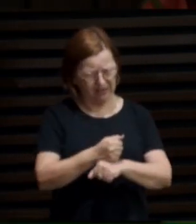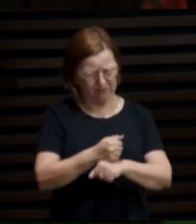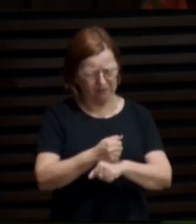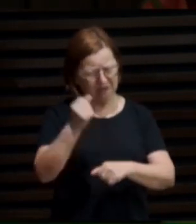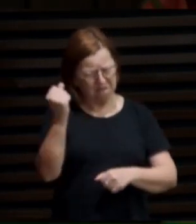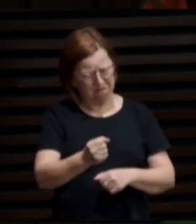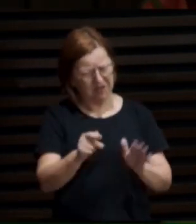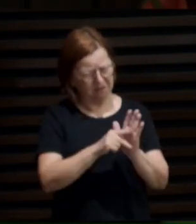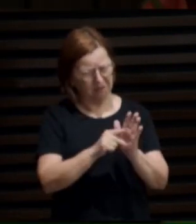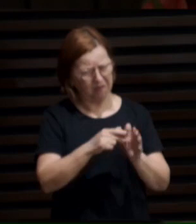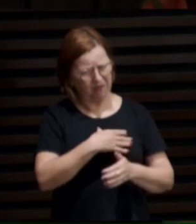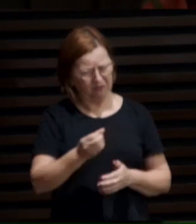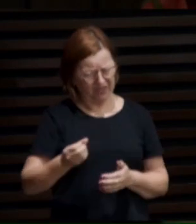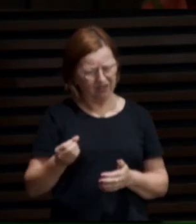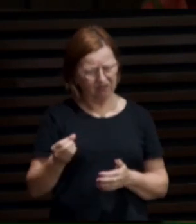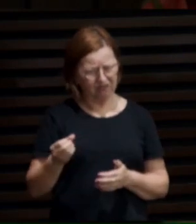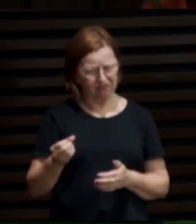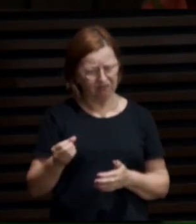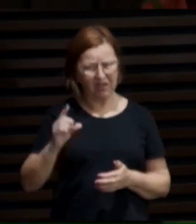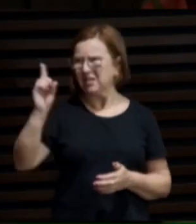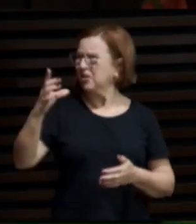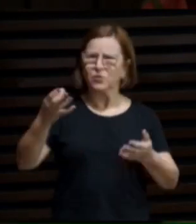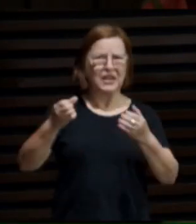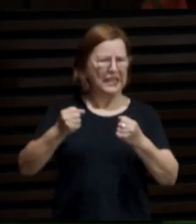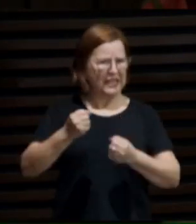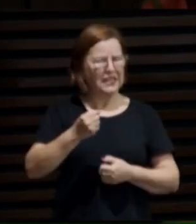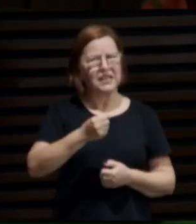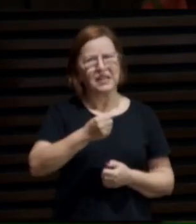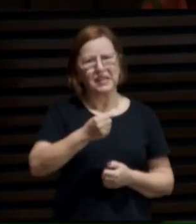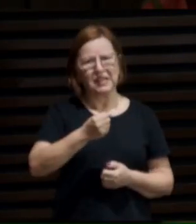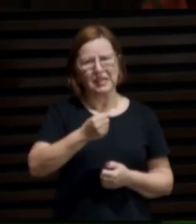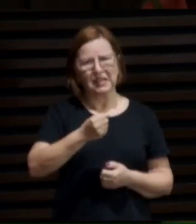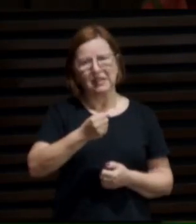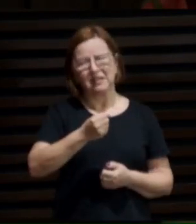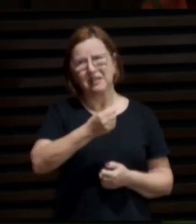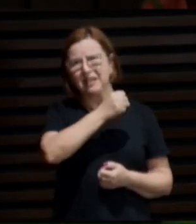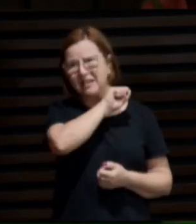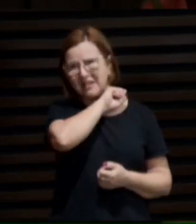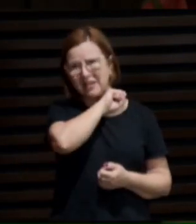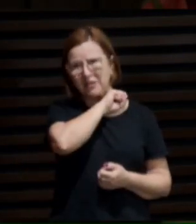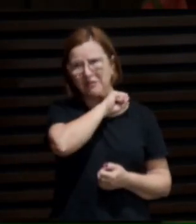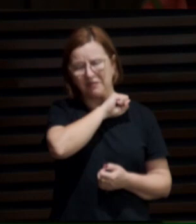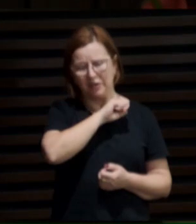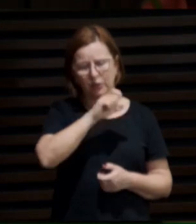e Deus não aceita sacrifício de seres humanos. O que que Deus está querendo com Abraão?